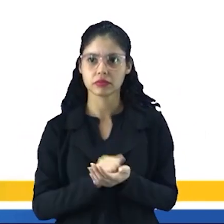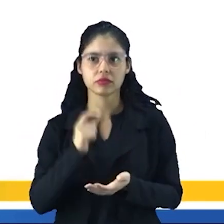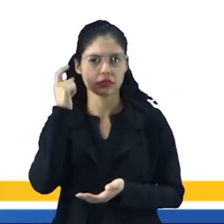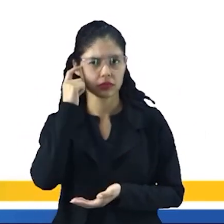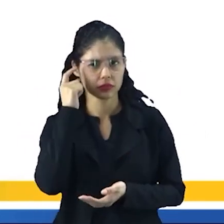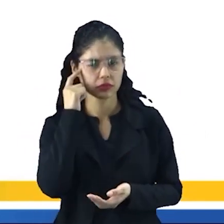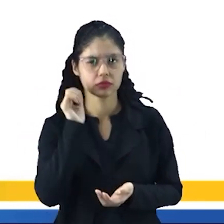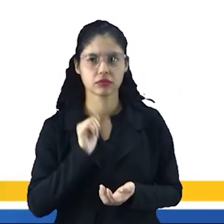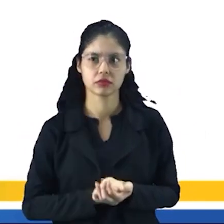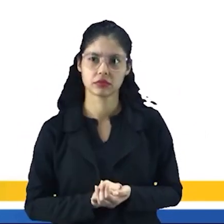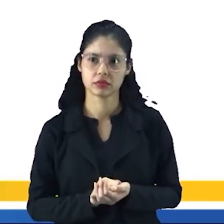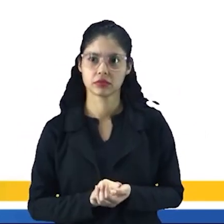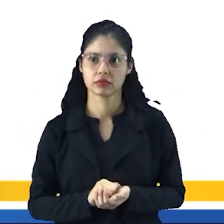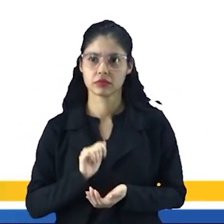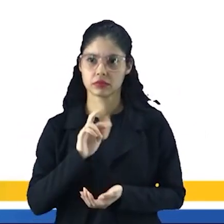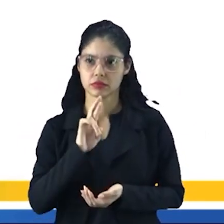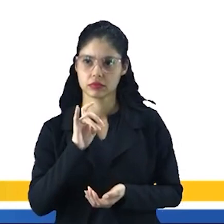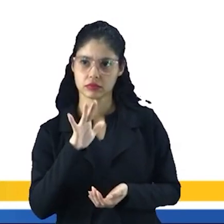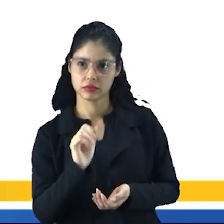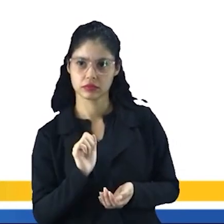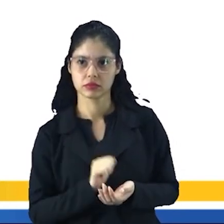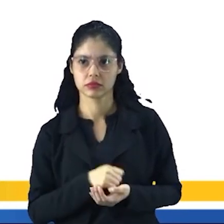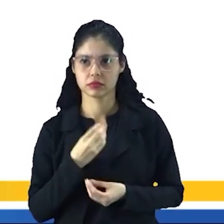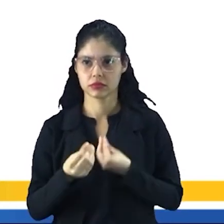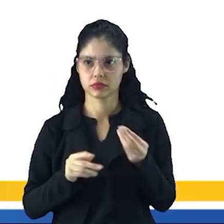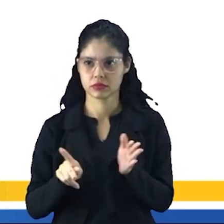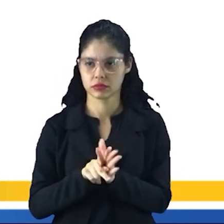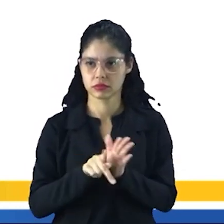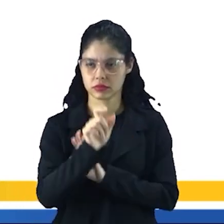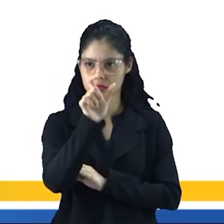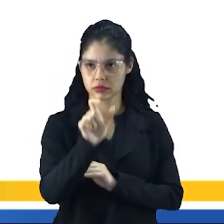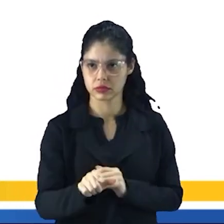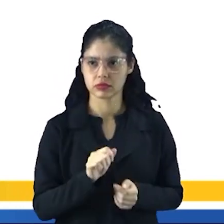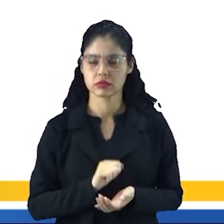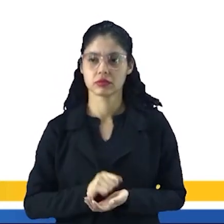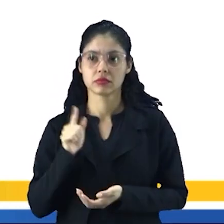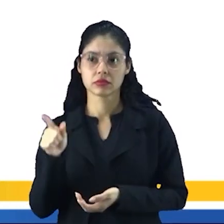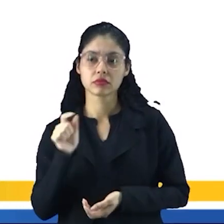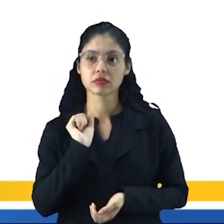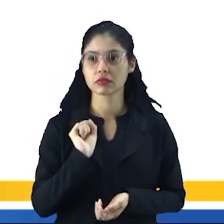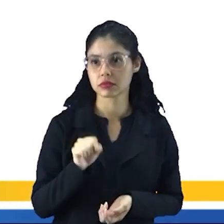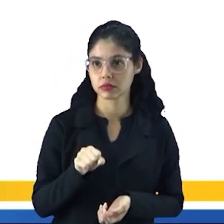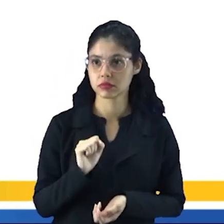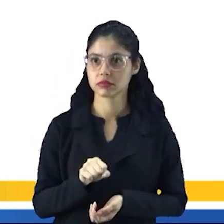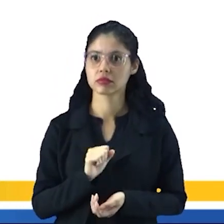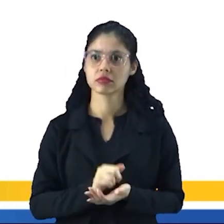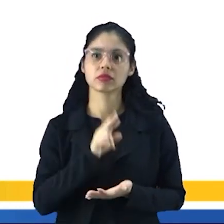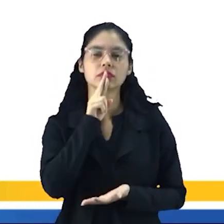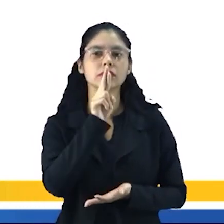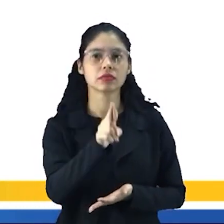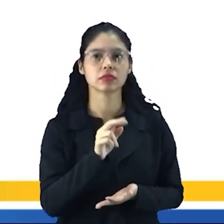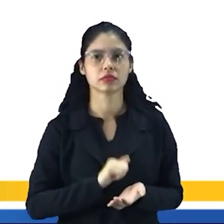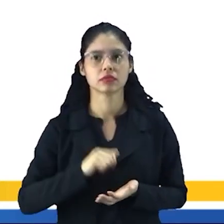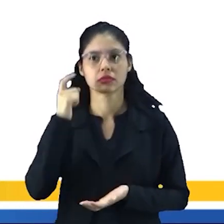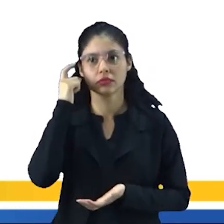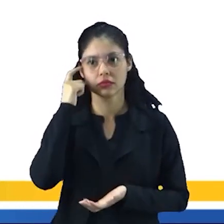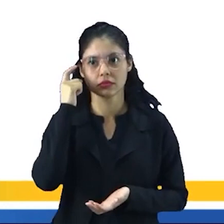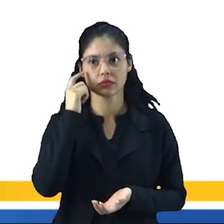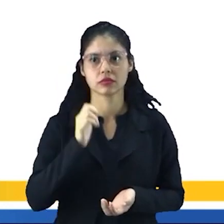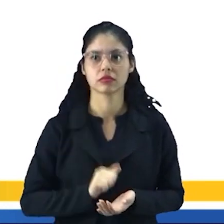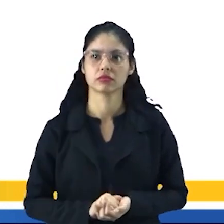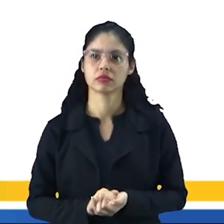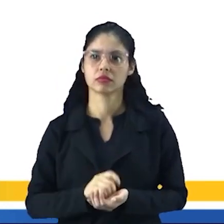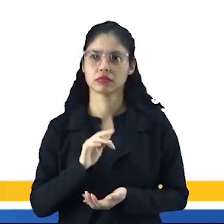não ressalta o pensamento racional e lógico do artista. Ela é, isto sim, resultado